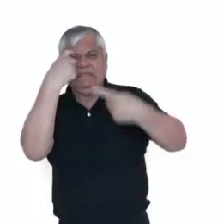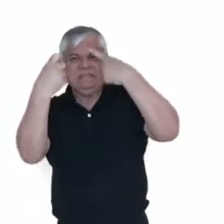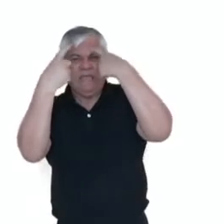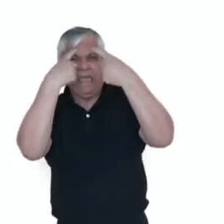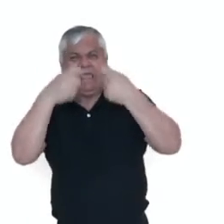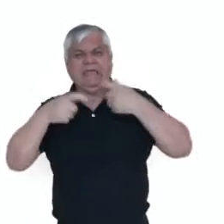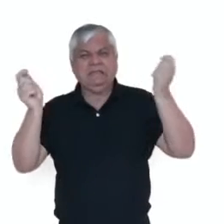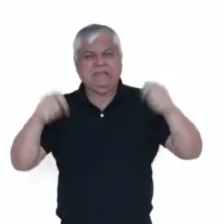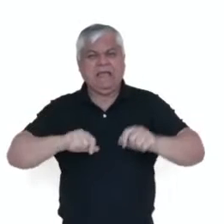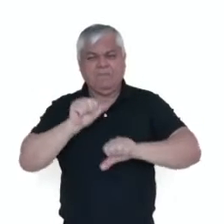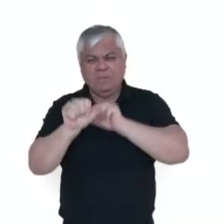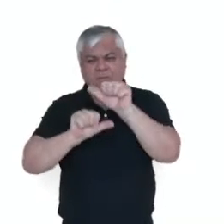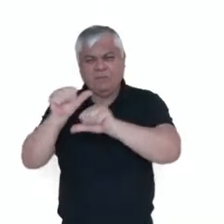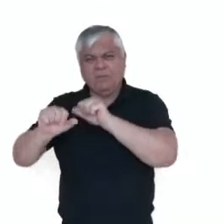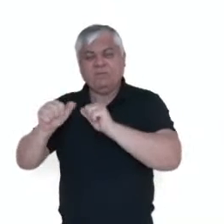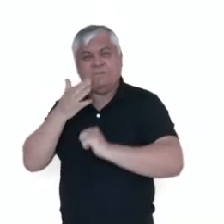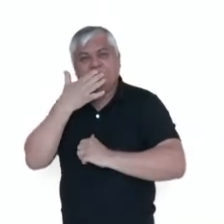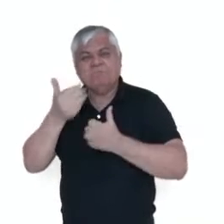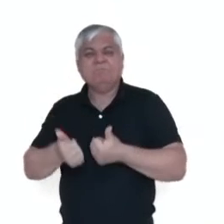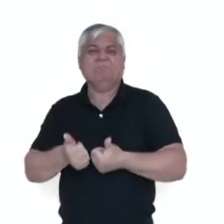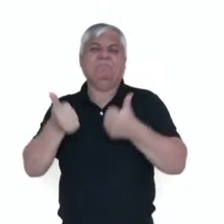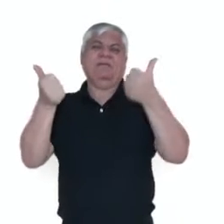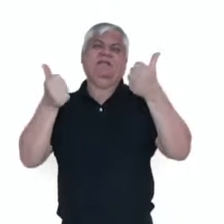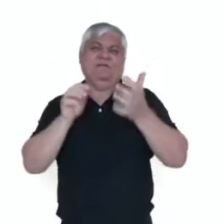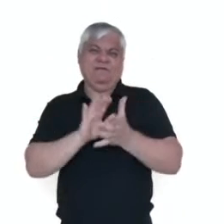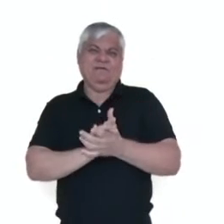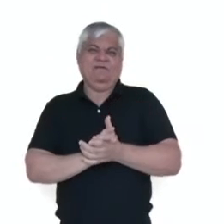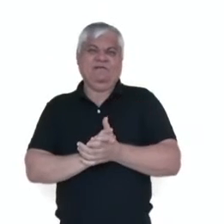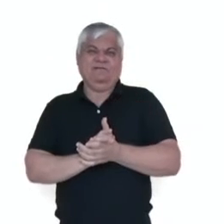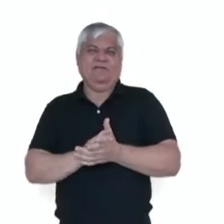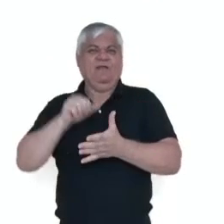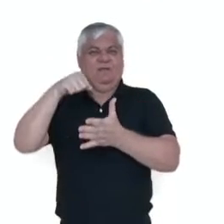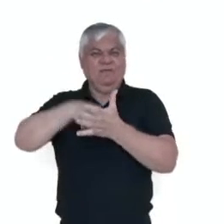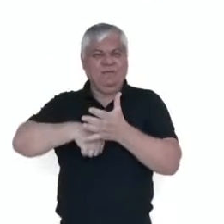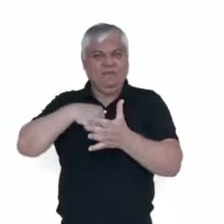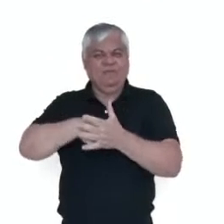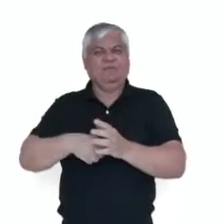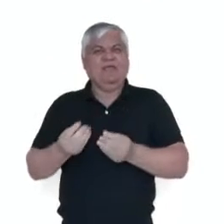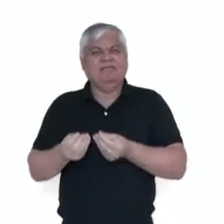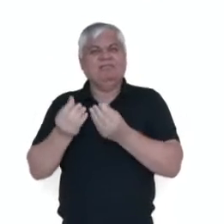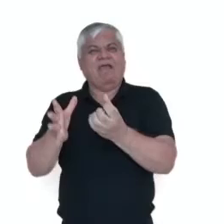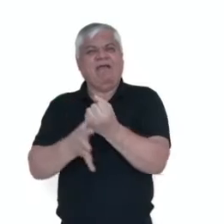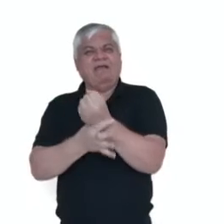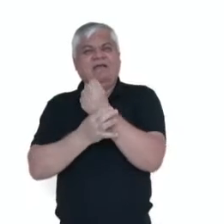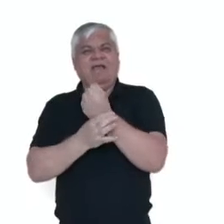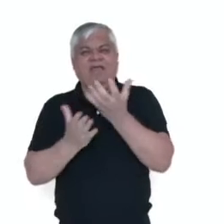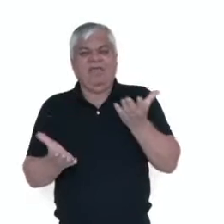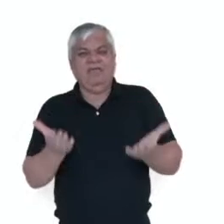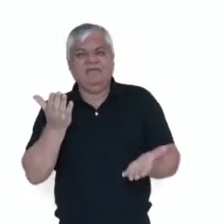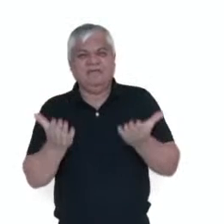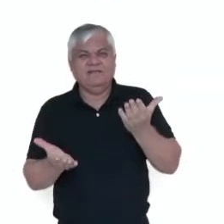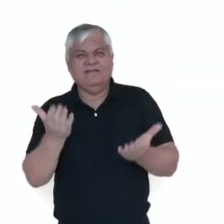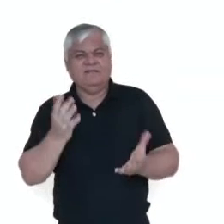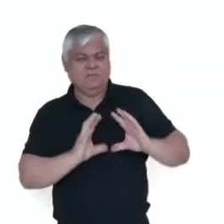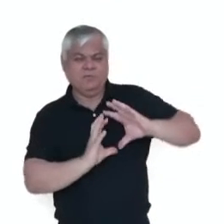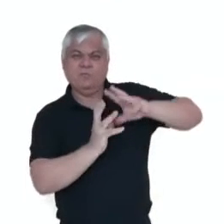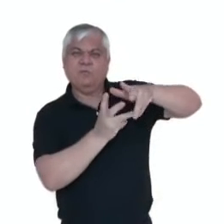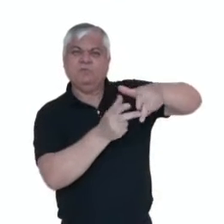reconstruir melhor e, através de sua luta, garantir maior equilíbrio para um mundo